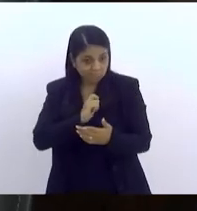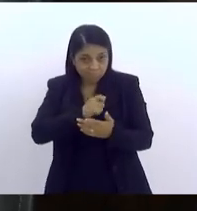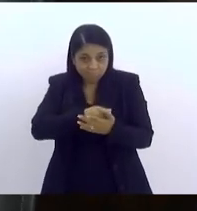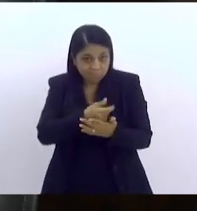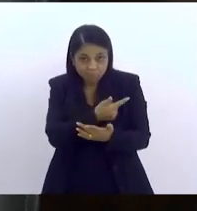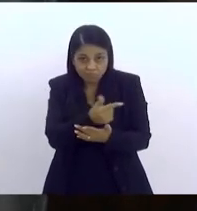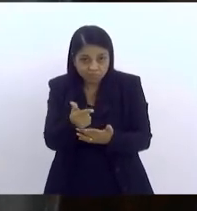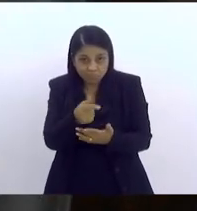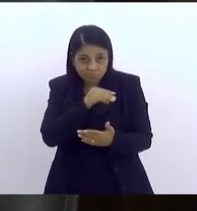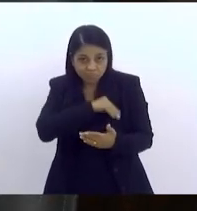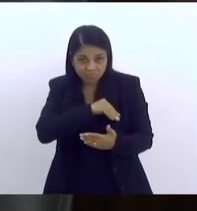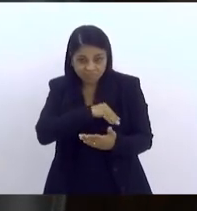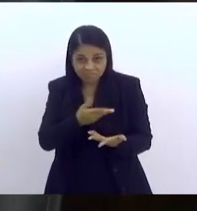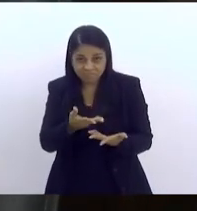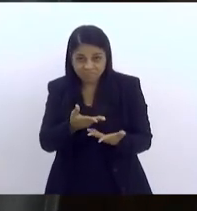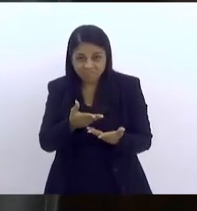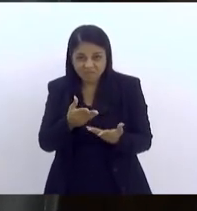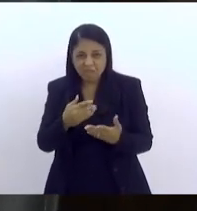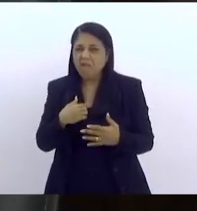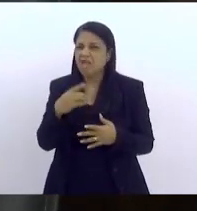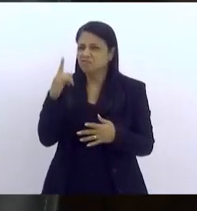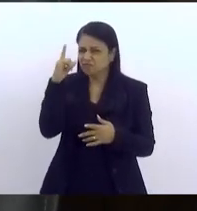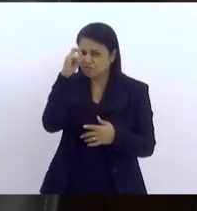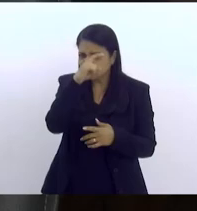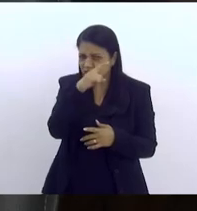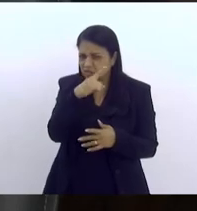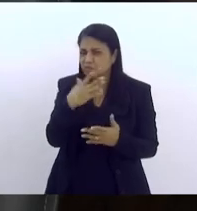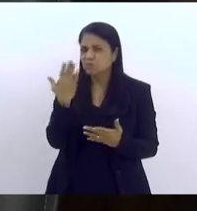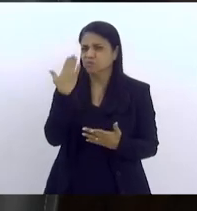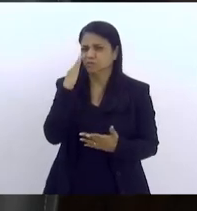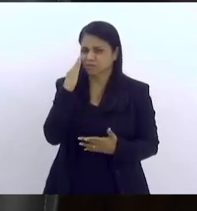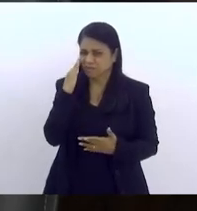é uma equação muito difícil de entender